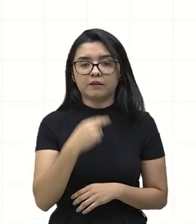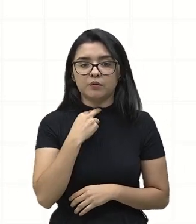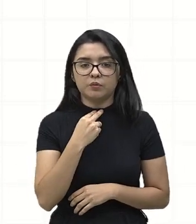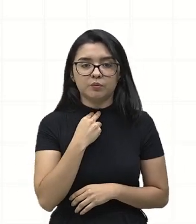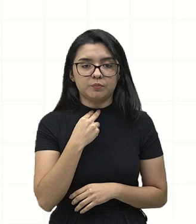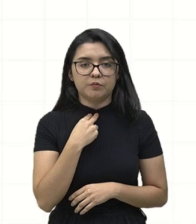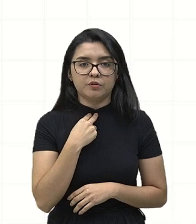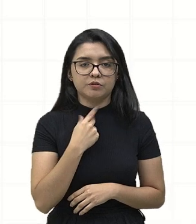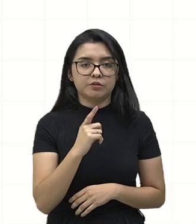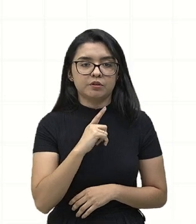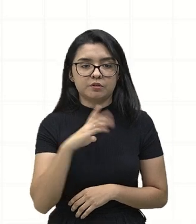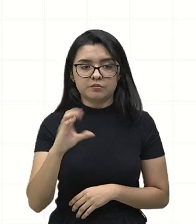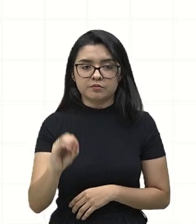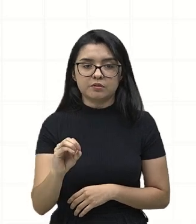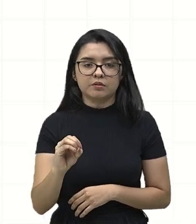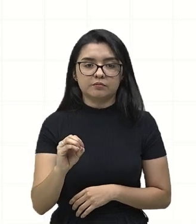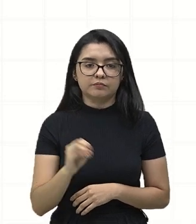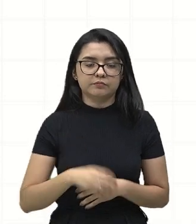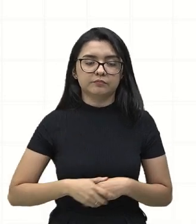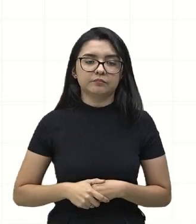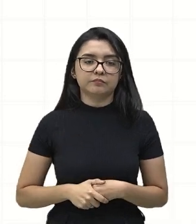0 aqui nesse lugar.